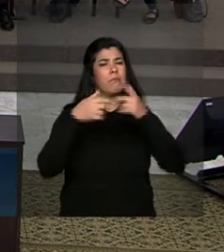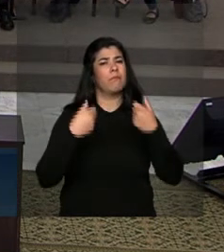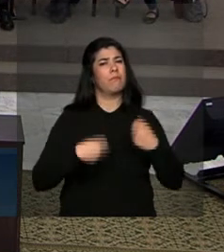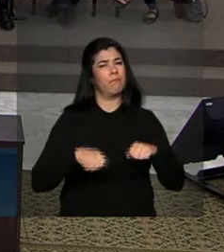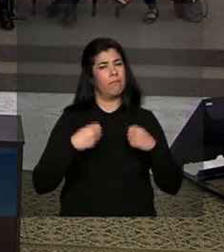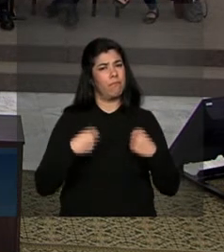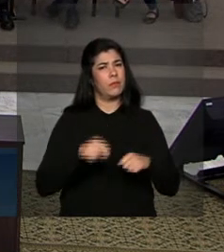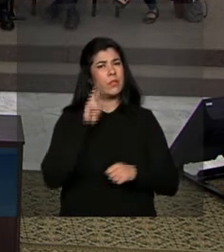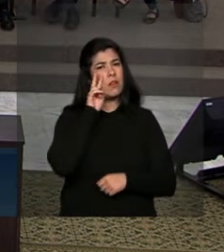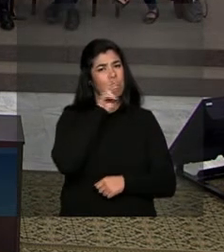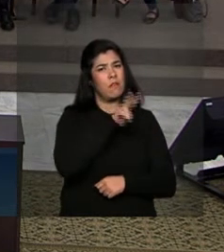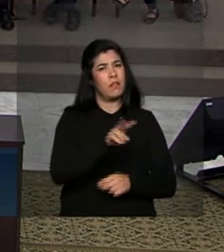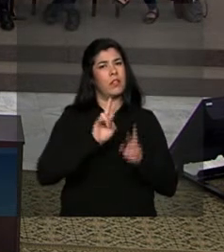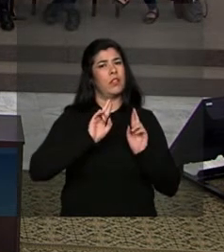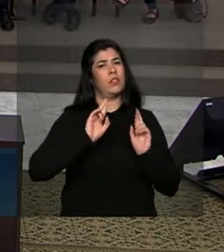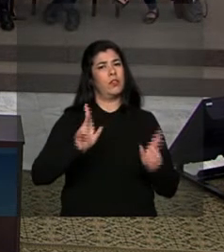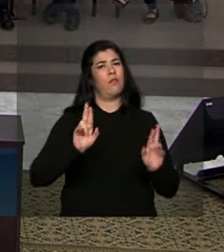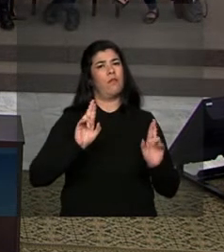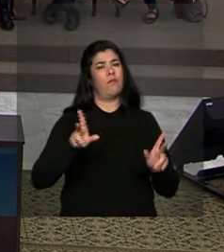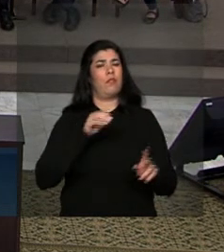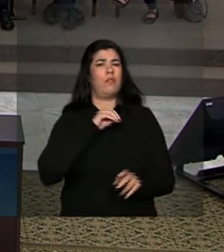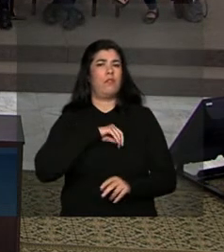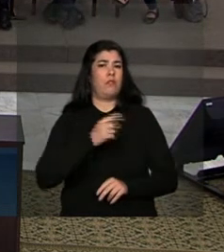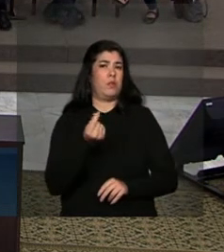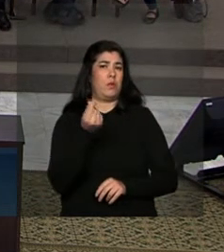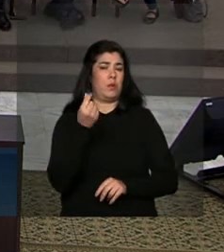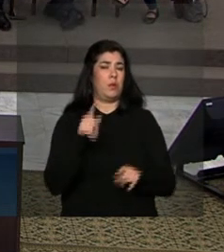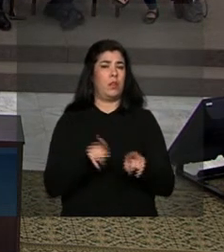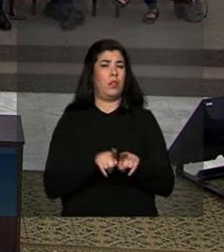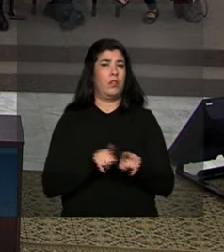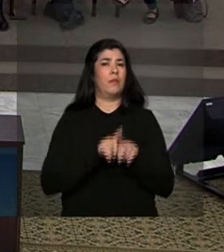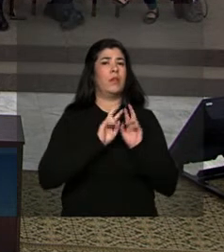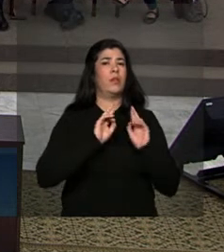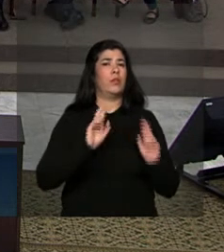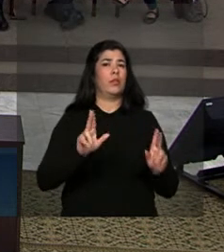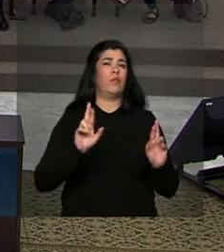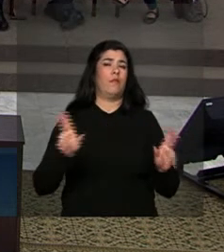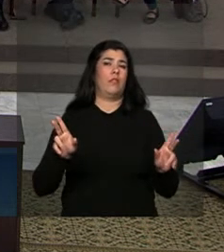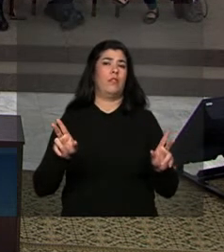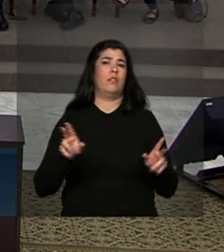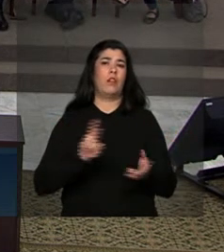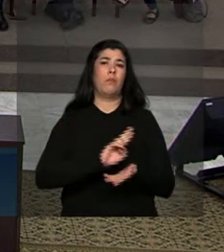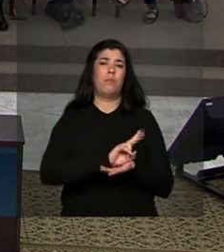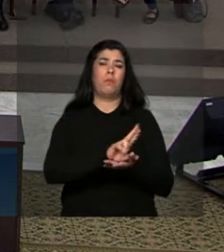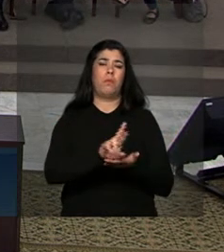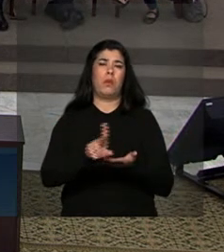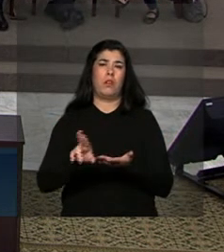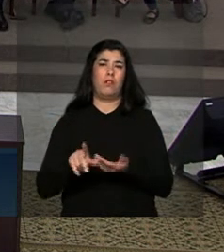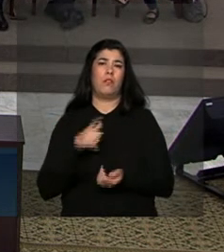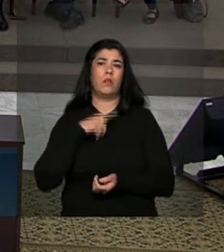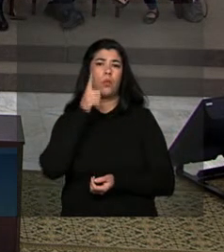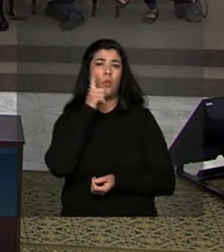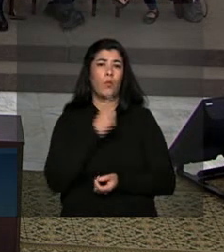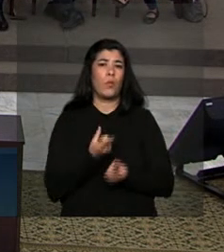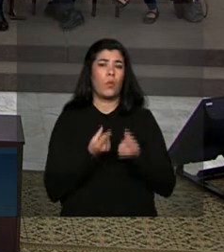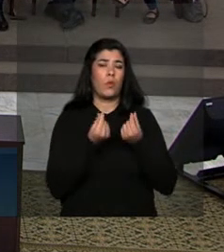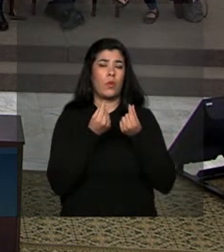a diversidade de renda, a diversidade de riqueza e, portanto, os patamares de